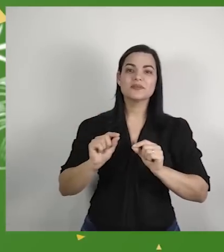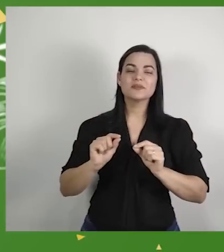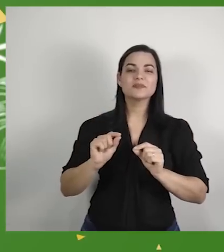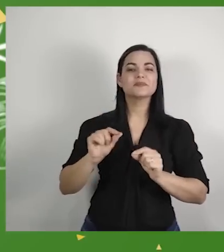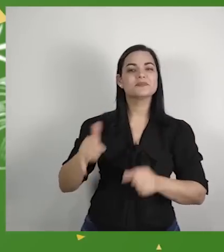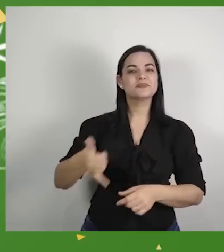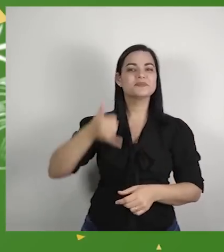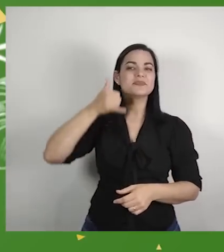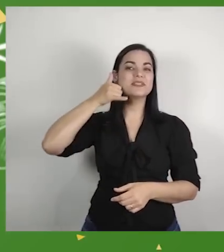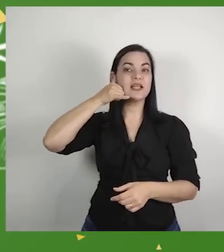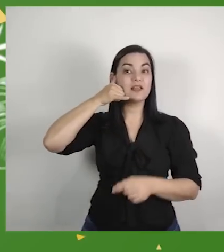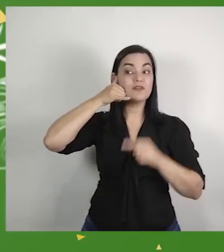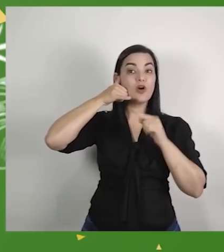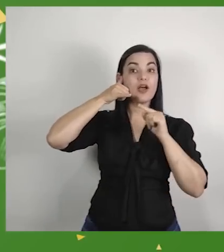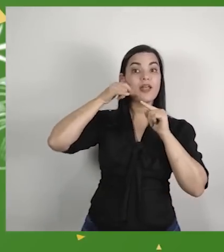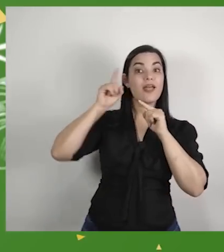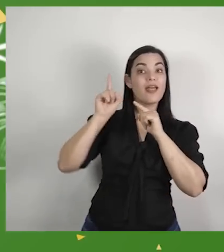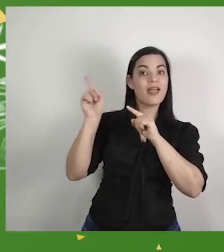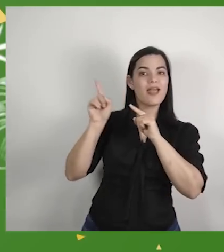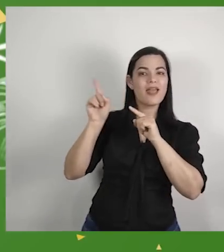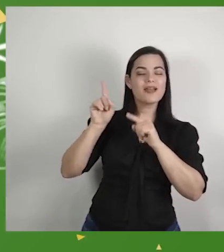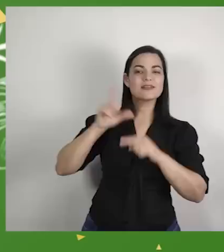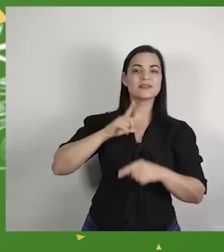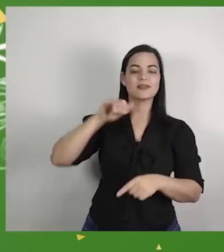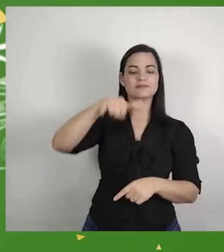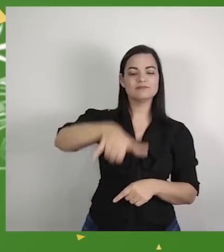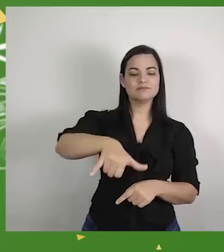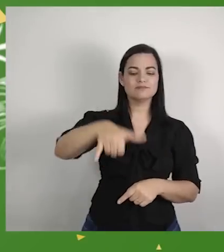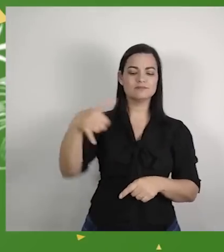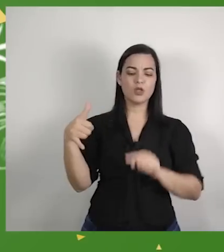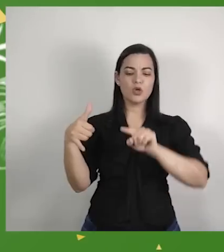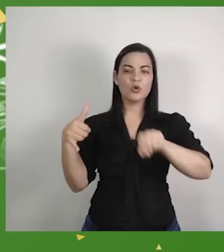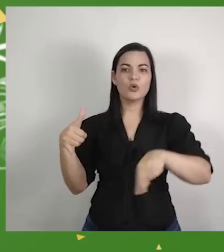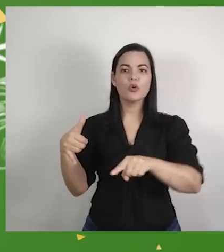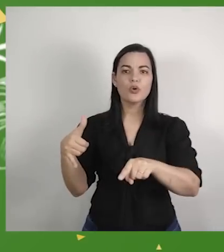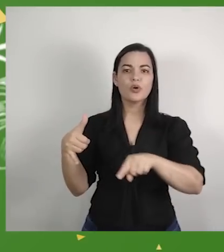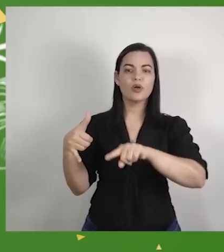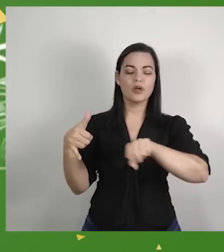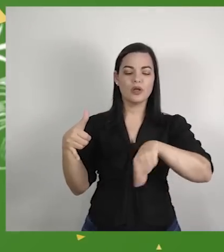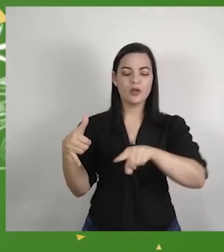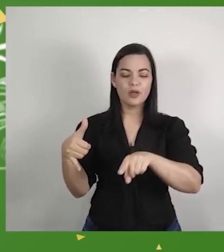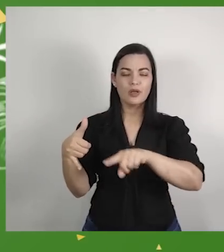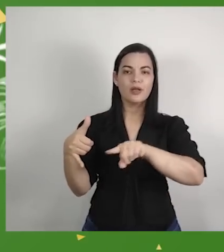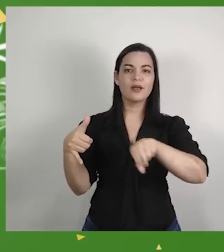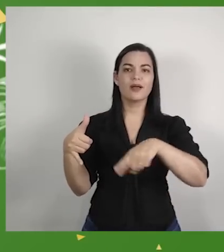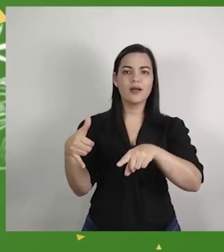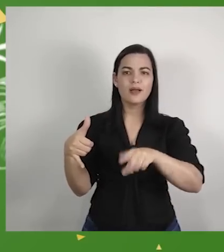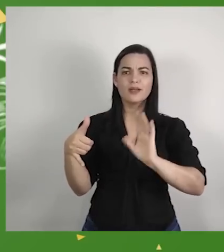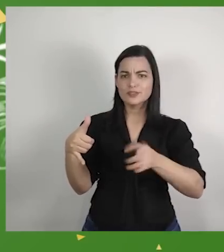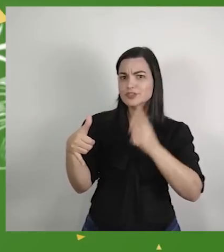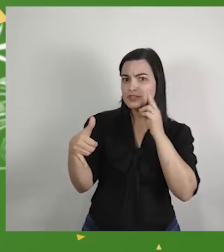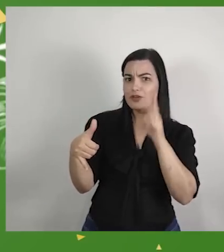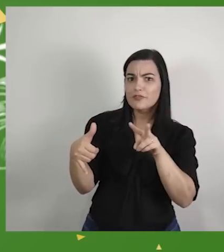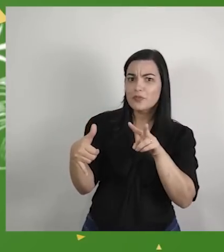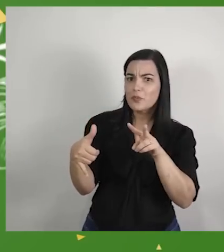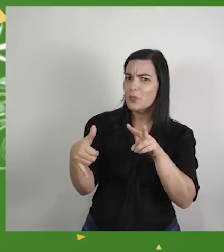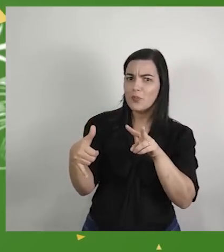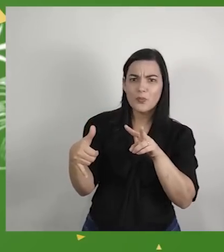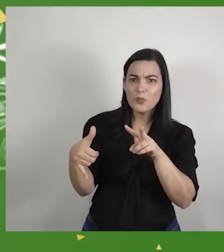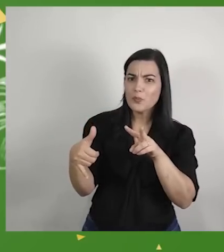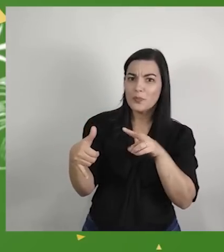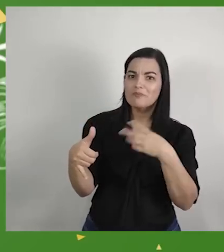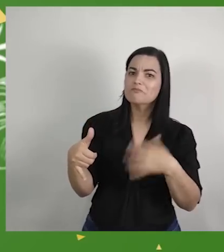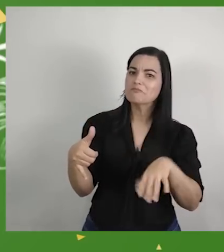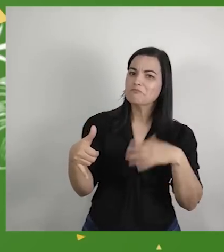então, o telefone desse de discar o númerozinho, que eu nem sei se vocês já viram em algum lugar. Já